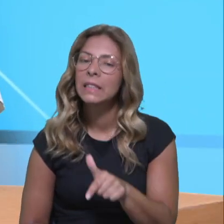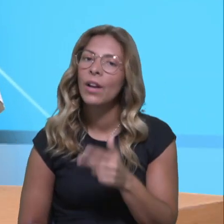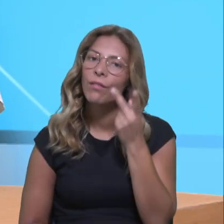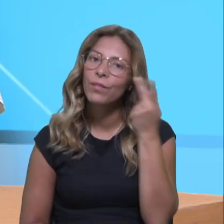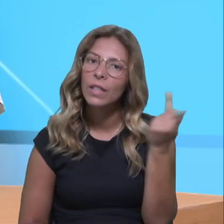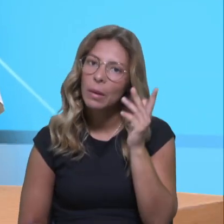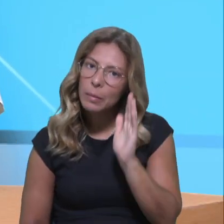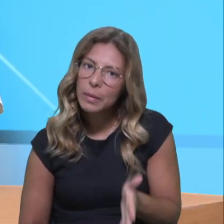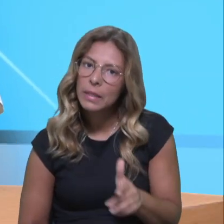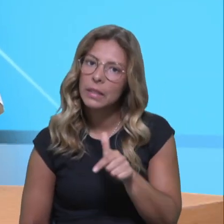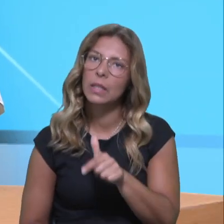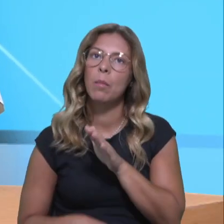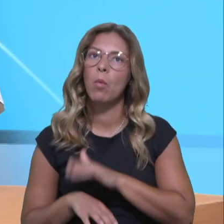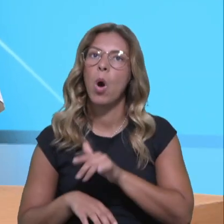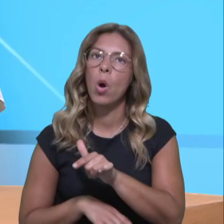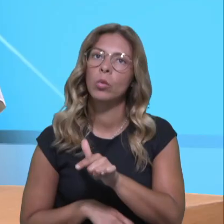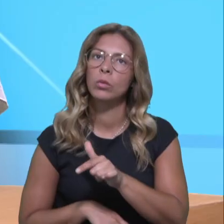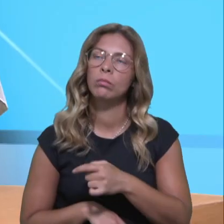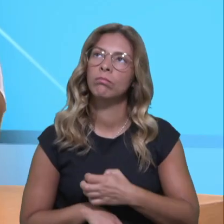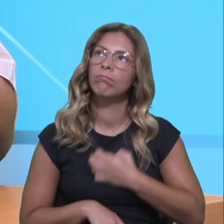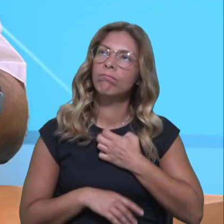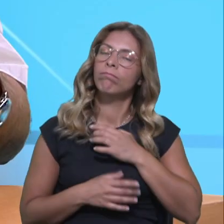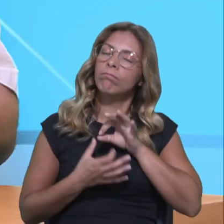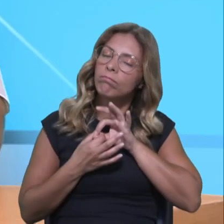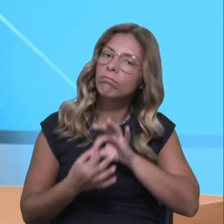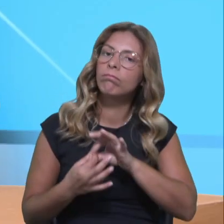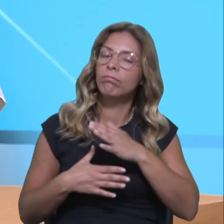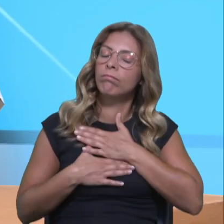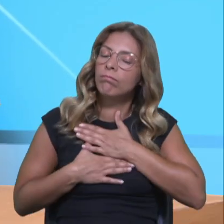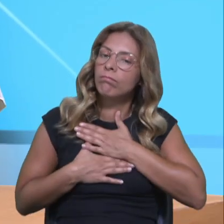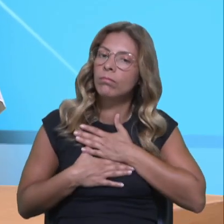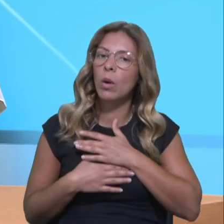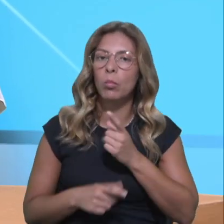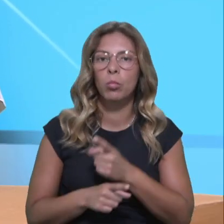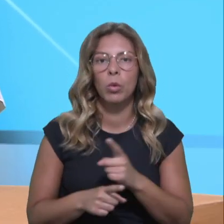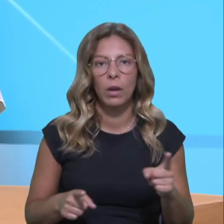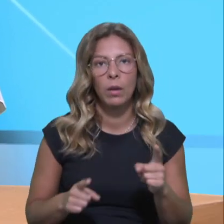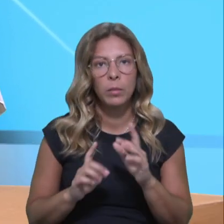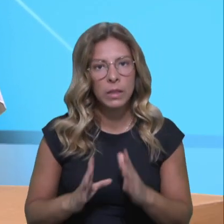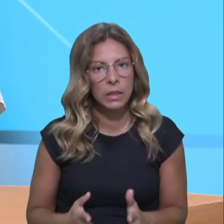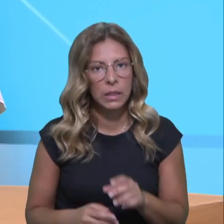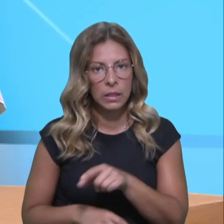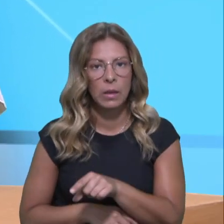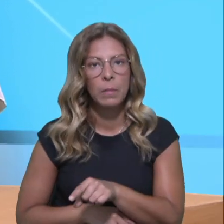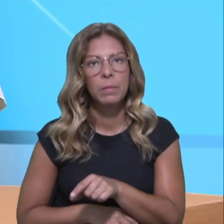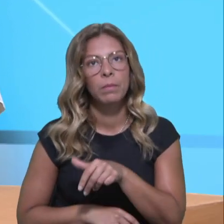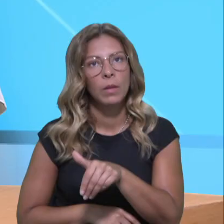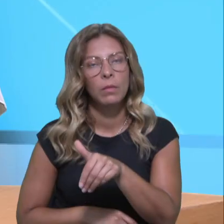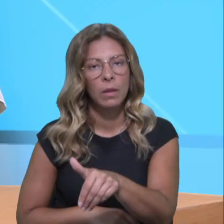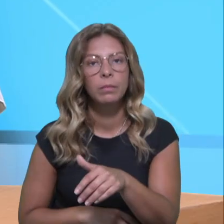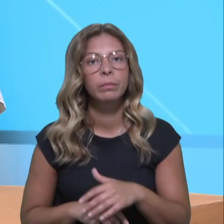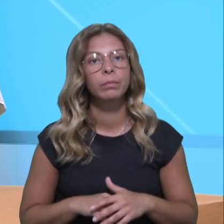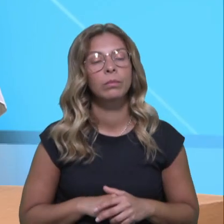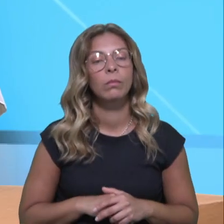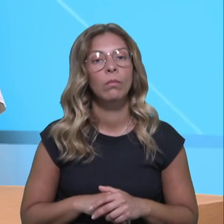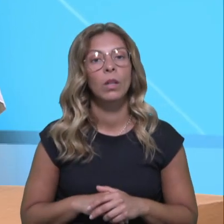até ao fim como um dom, em que cada um, de facto, dá o melhor de si mesmo. Nós